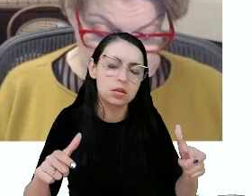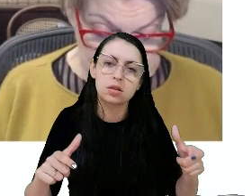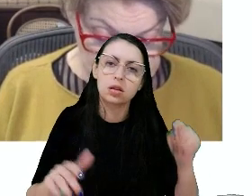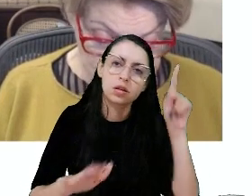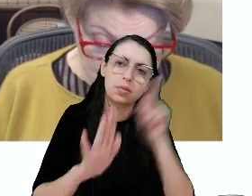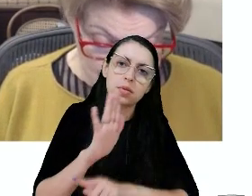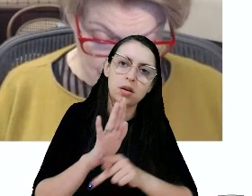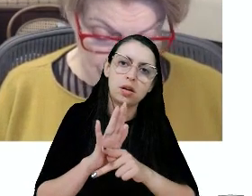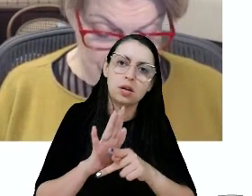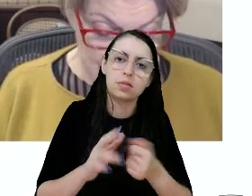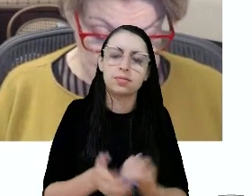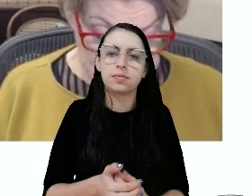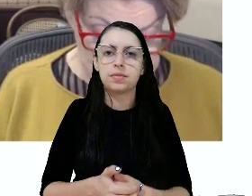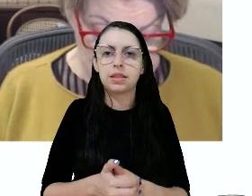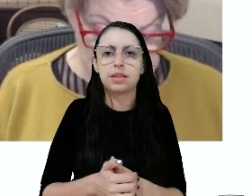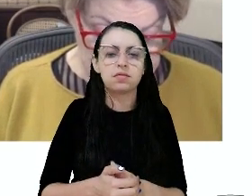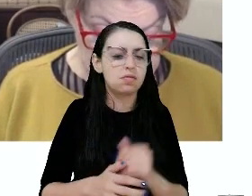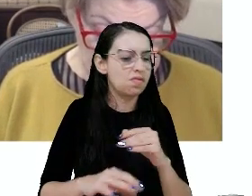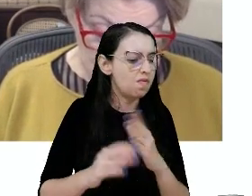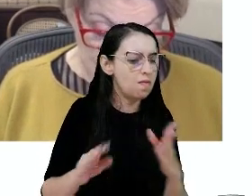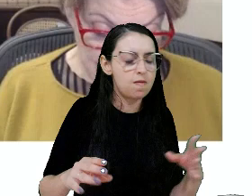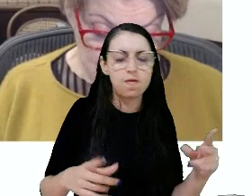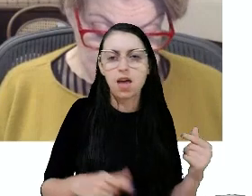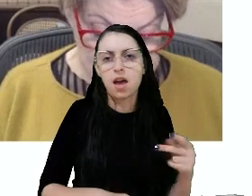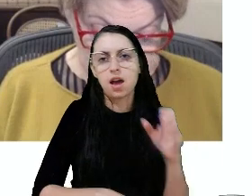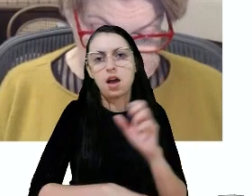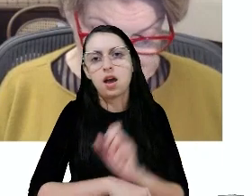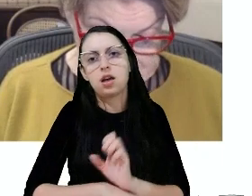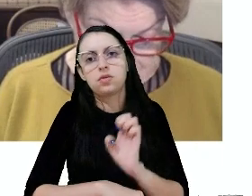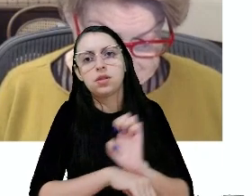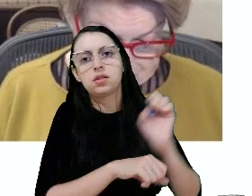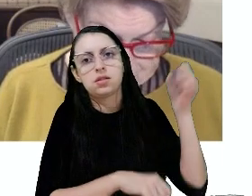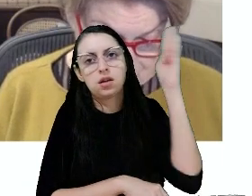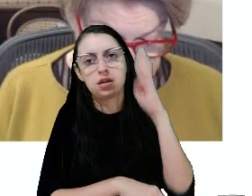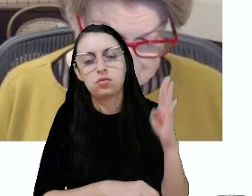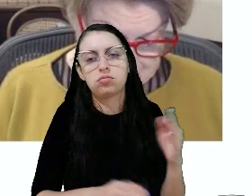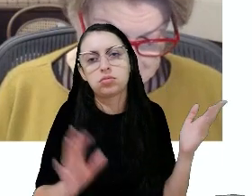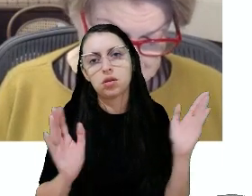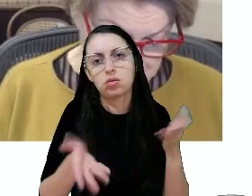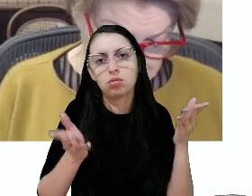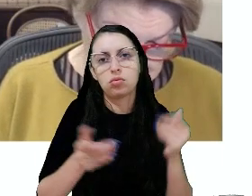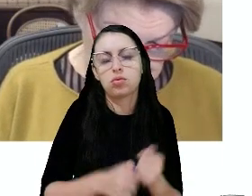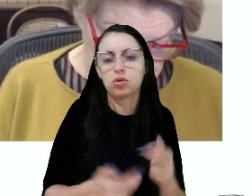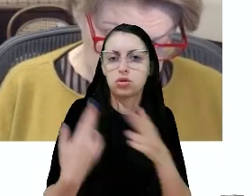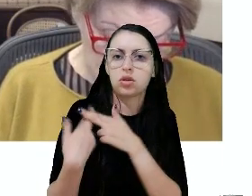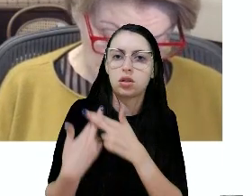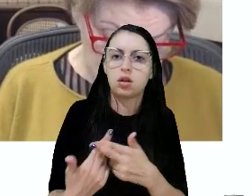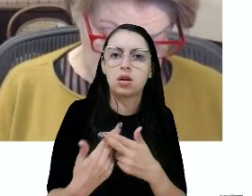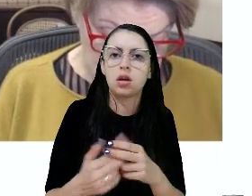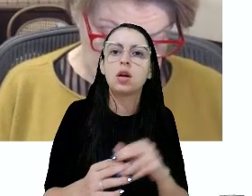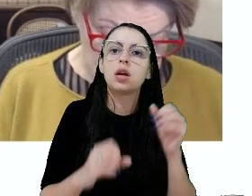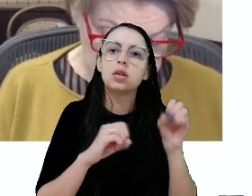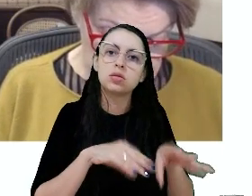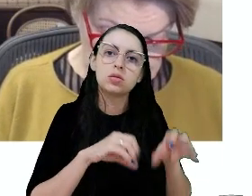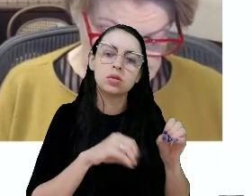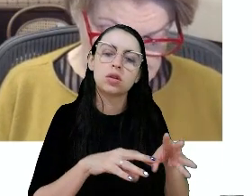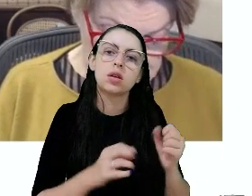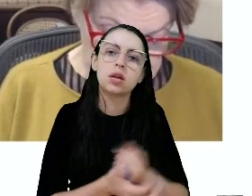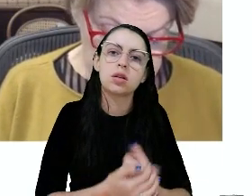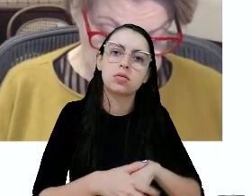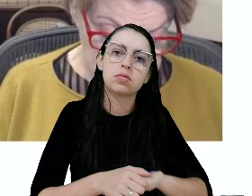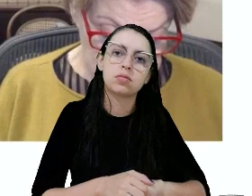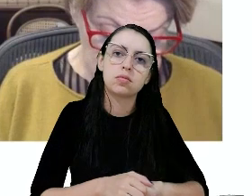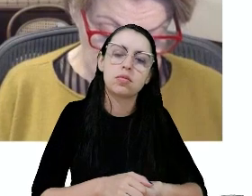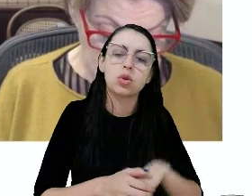expandindo os programas sociais da Gerando Falcões para vários estados brasileiros, e hoje coordenando a área de educação da